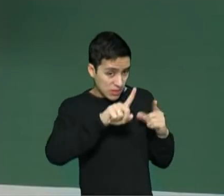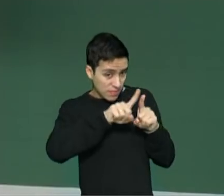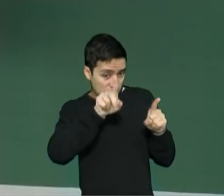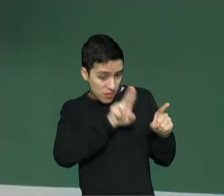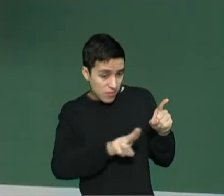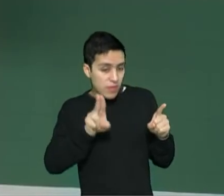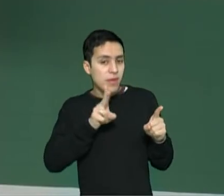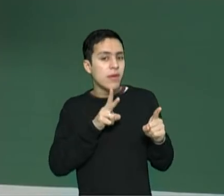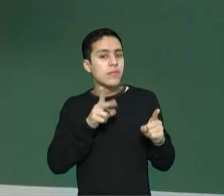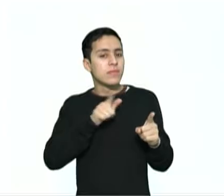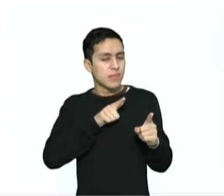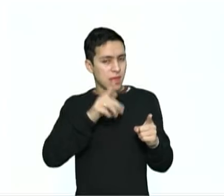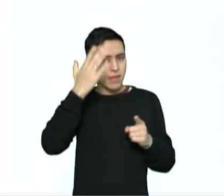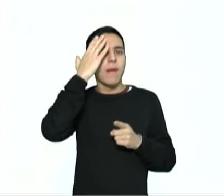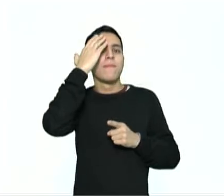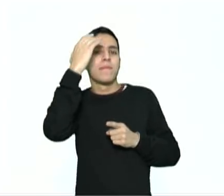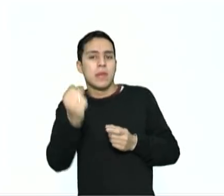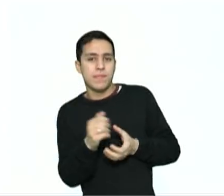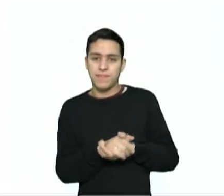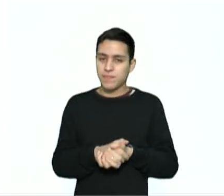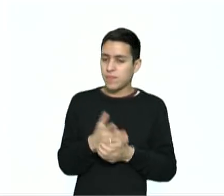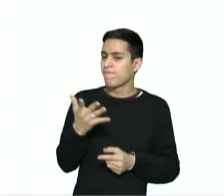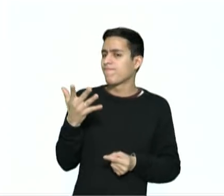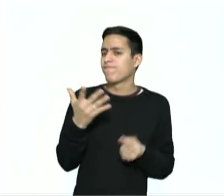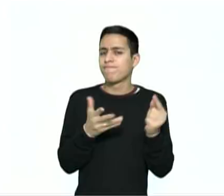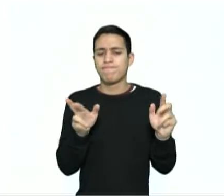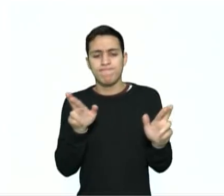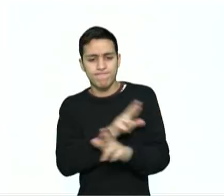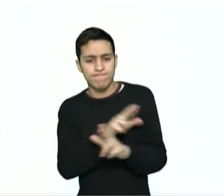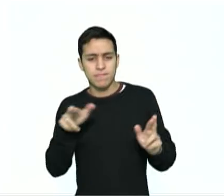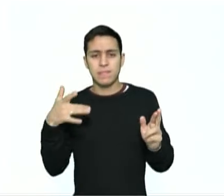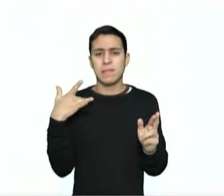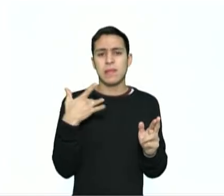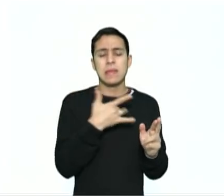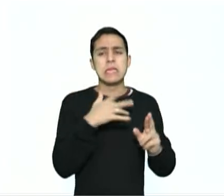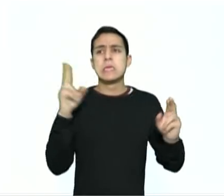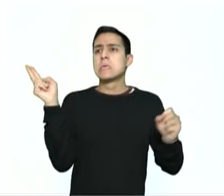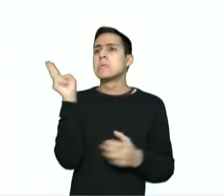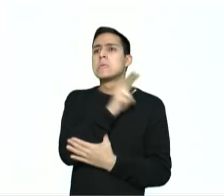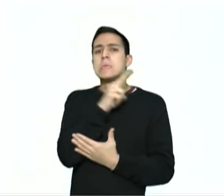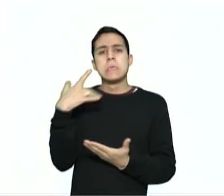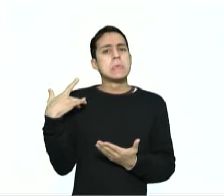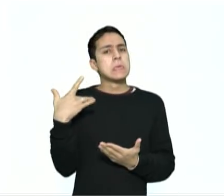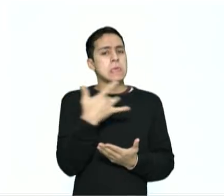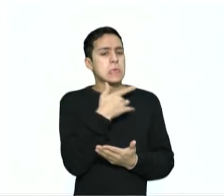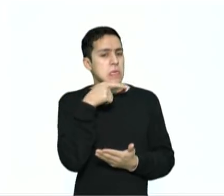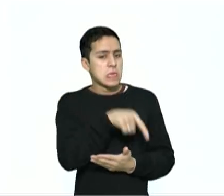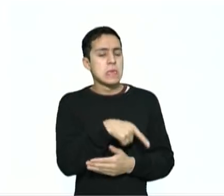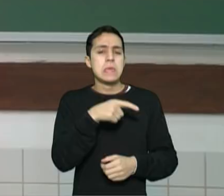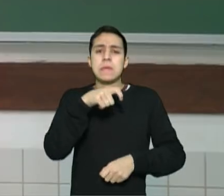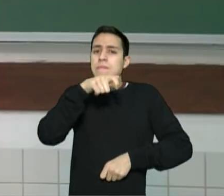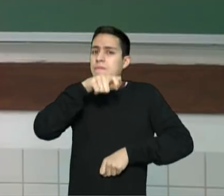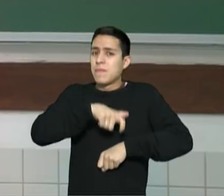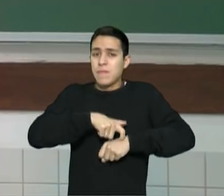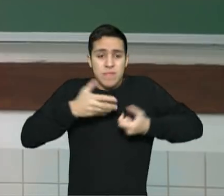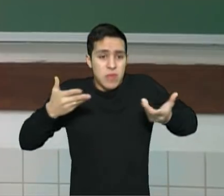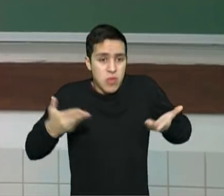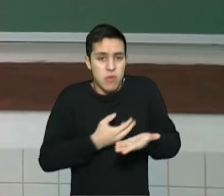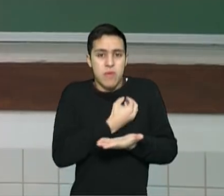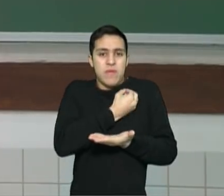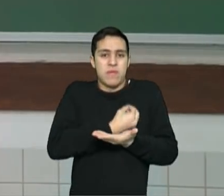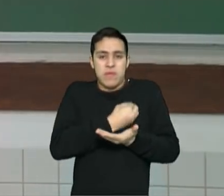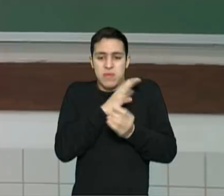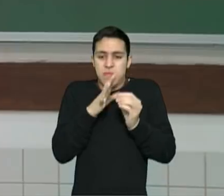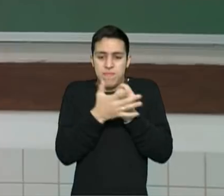com sabedoria. Coisas ligadas à saúde, emergências de saúde. Veja que é uma situação que nós vivemos hoje, da